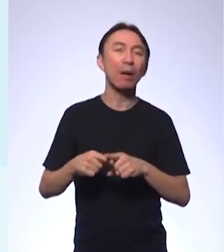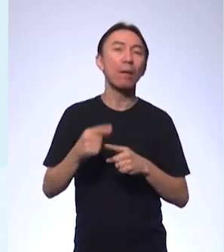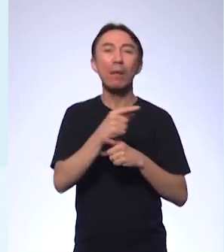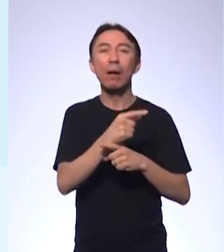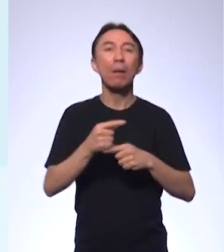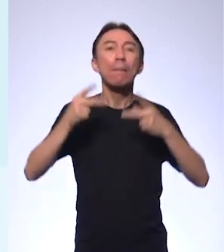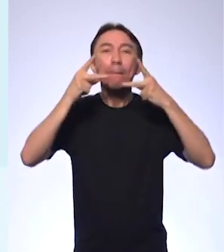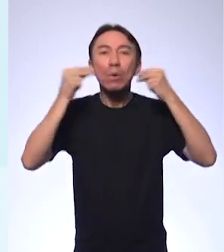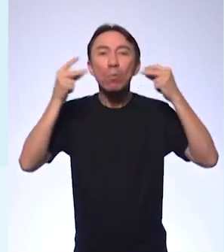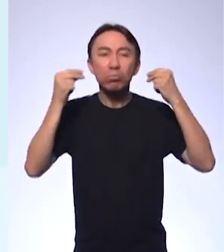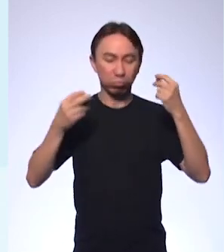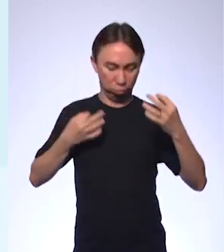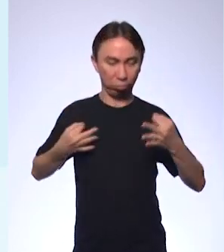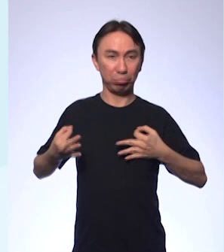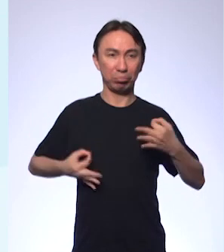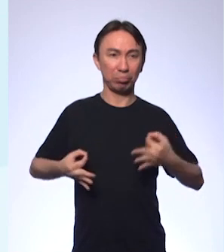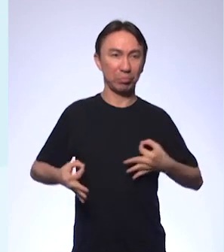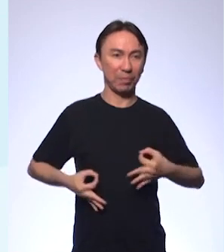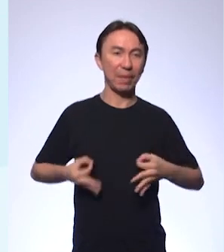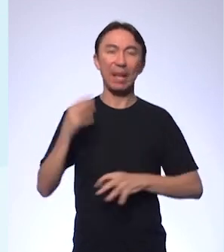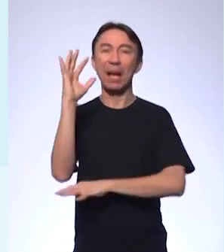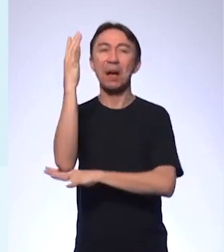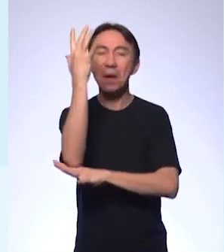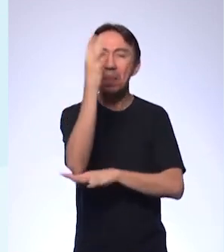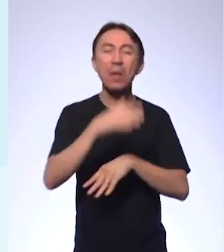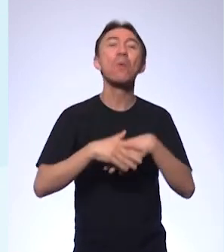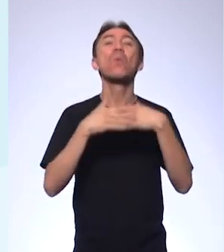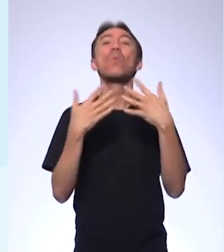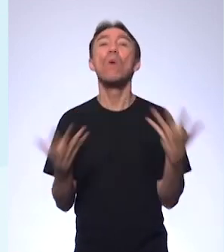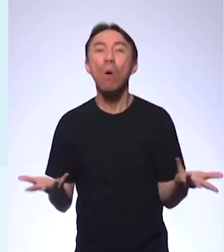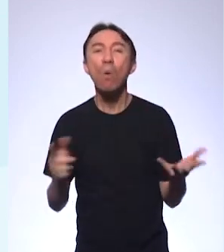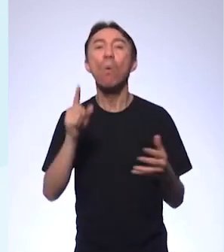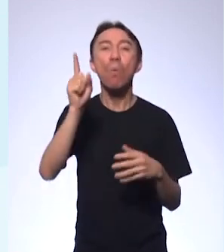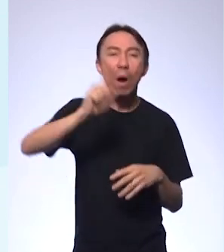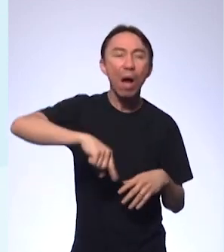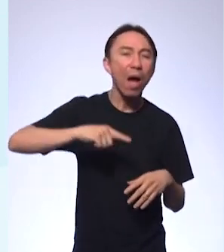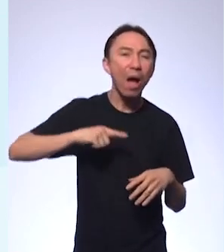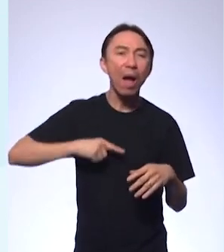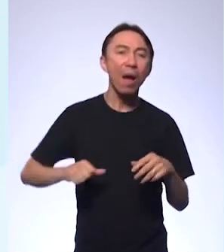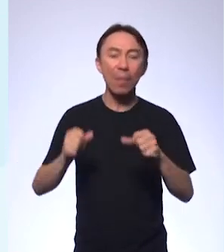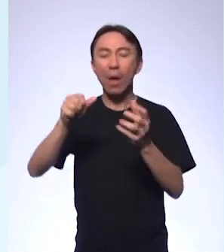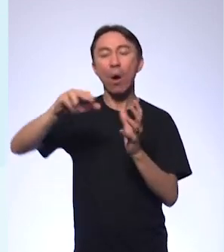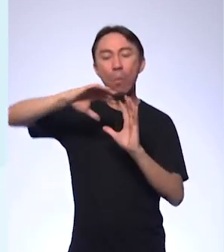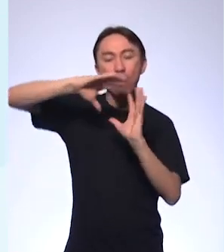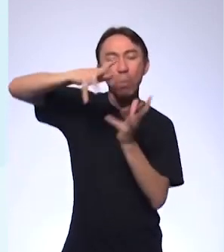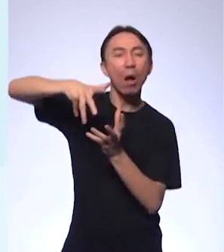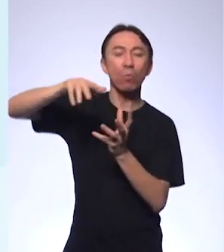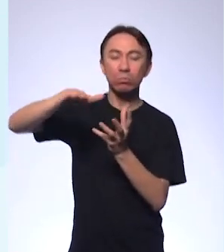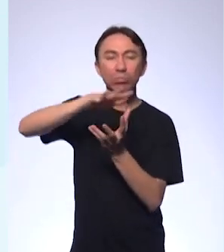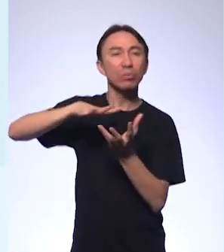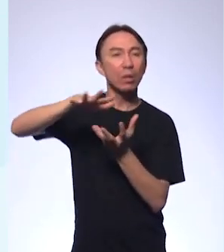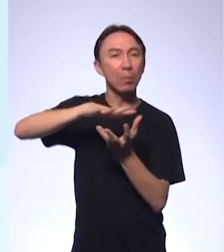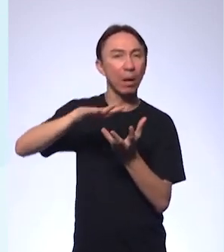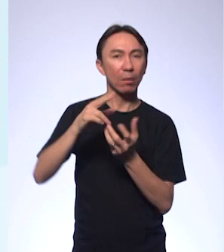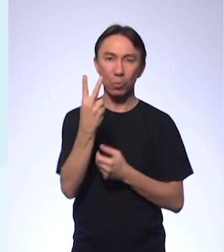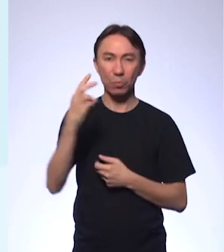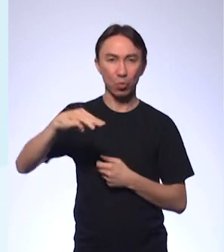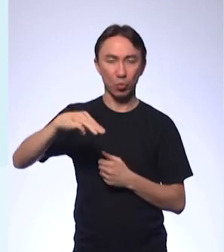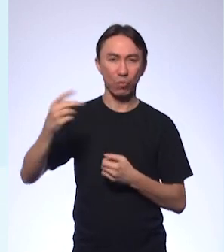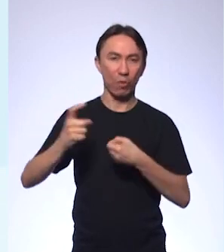dessas imagens fazem parte de um ecossistema? Então, eu vou dar 2 minutinhos para vocês e a gente já volta.